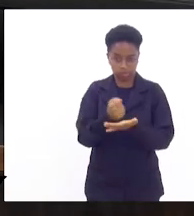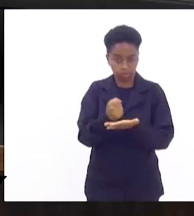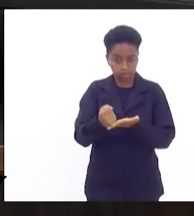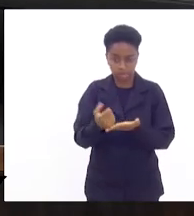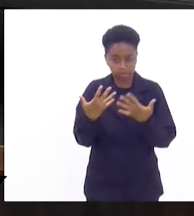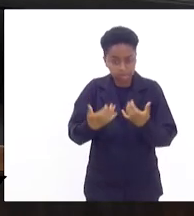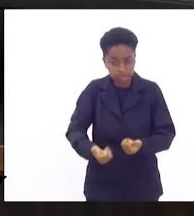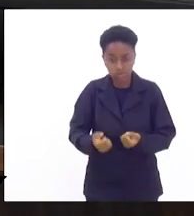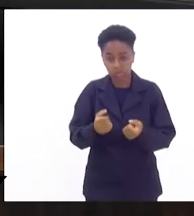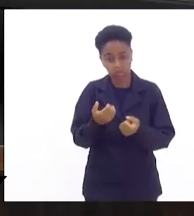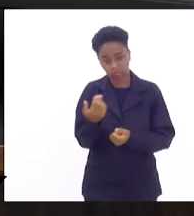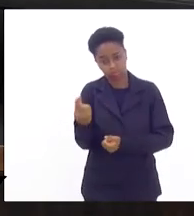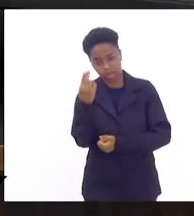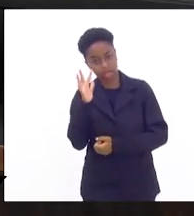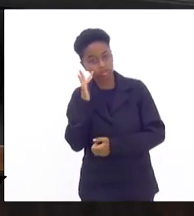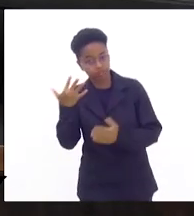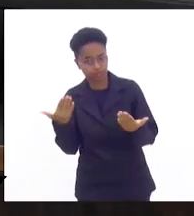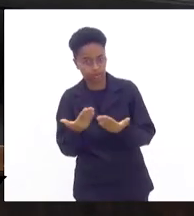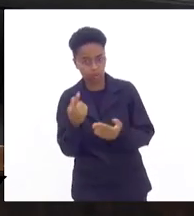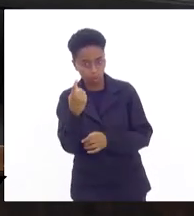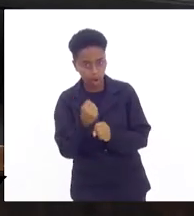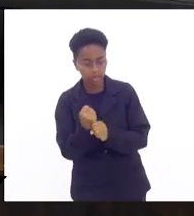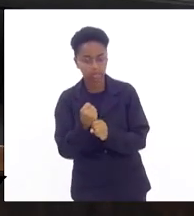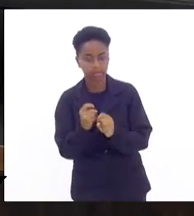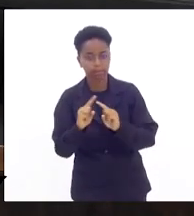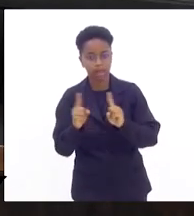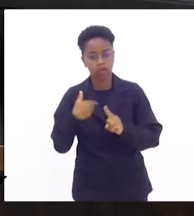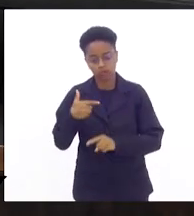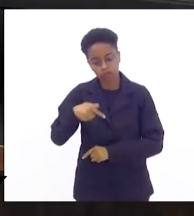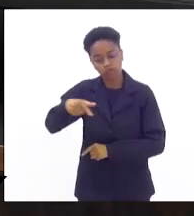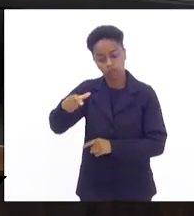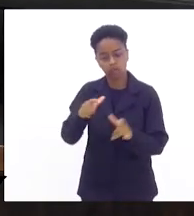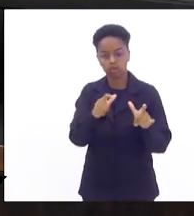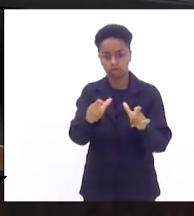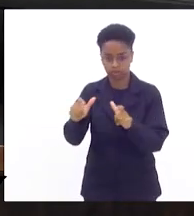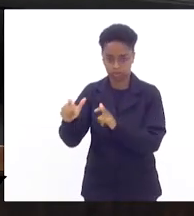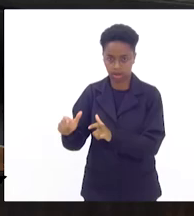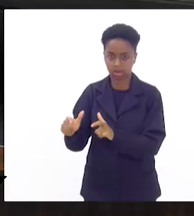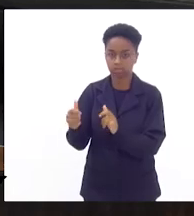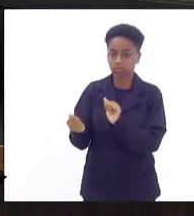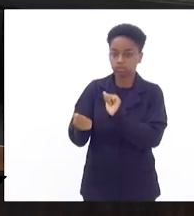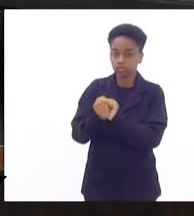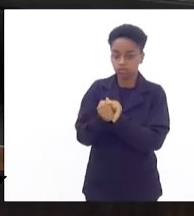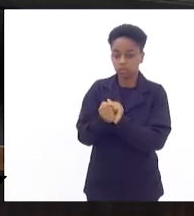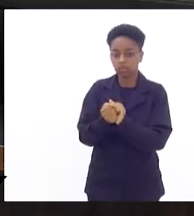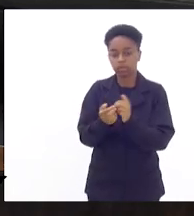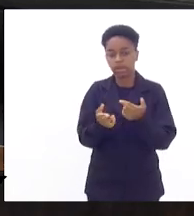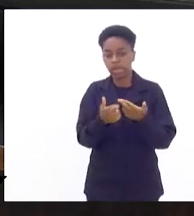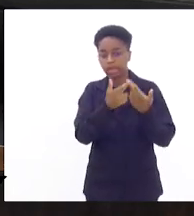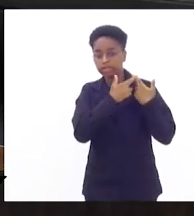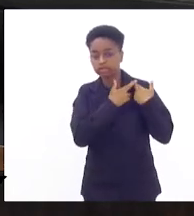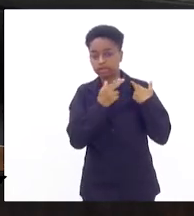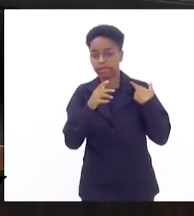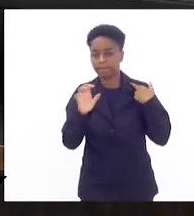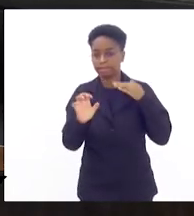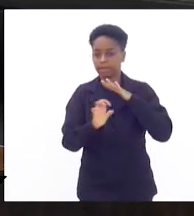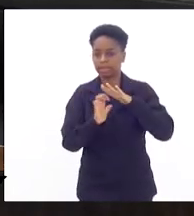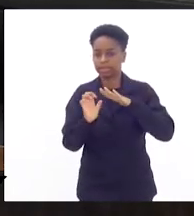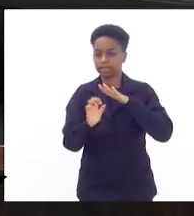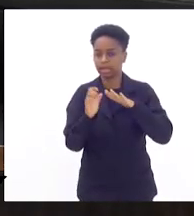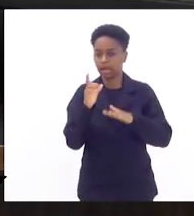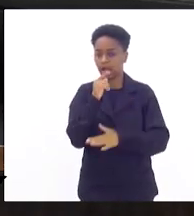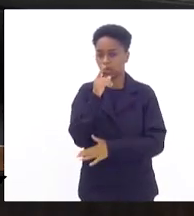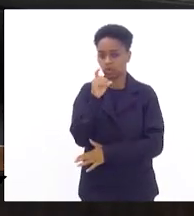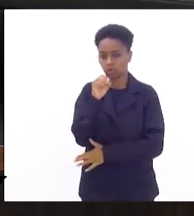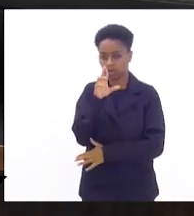Então, eu tive em loco com o responsável da empresa Águas do